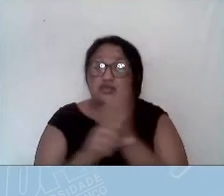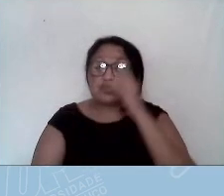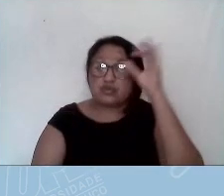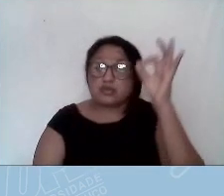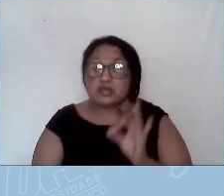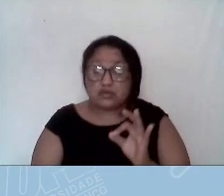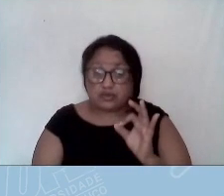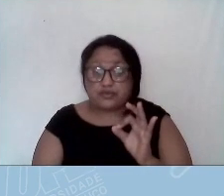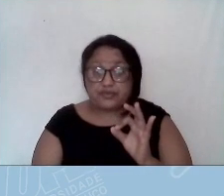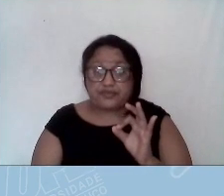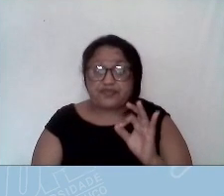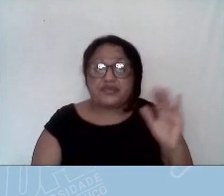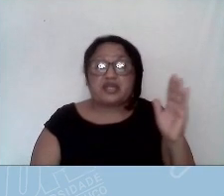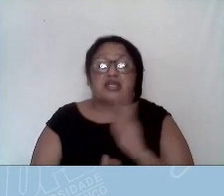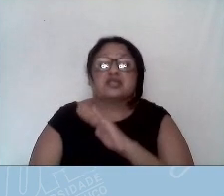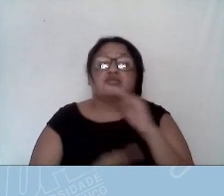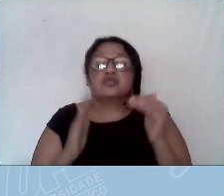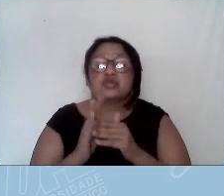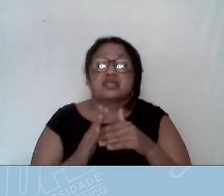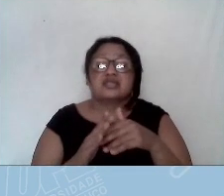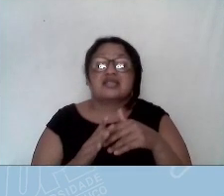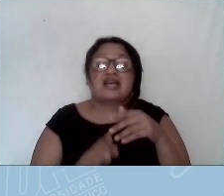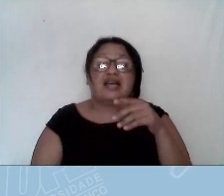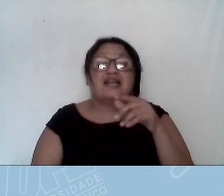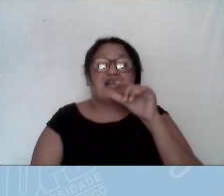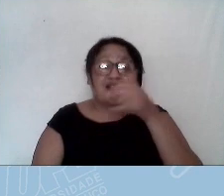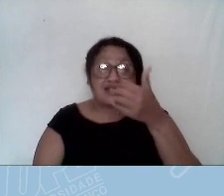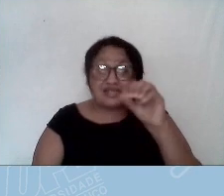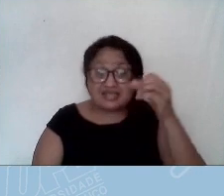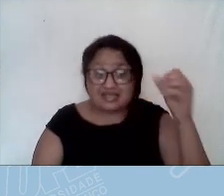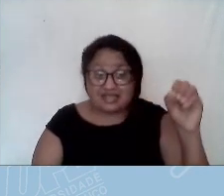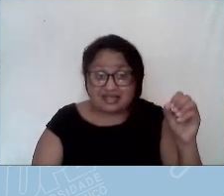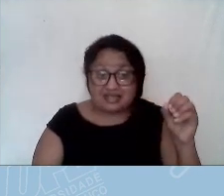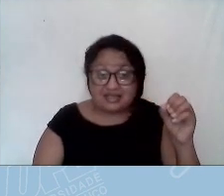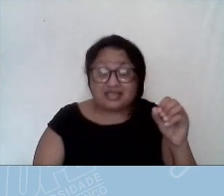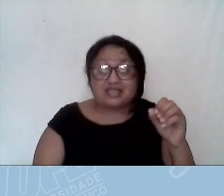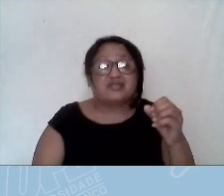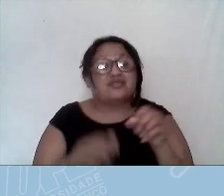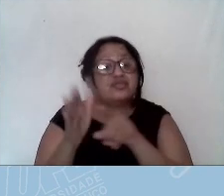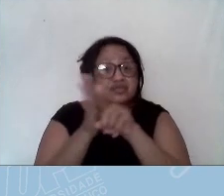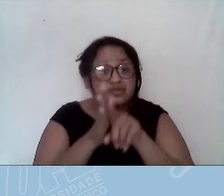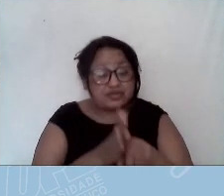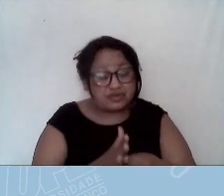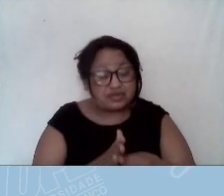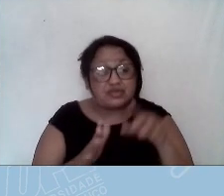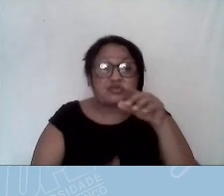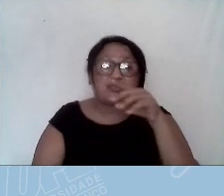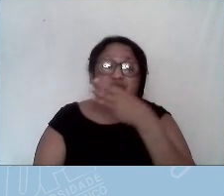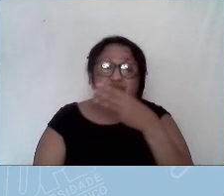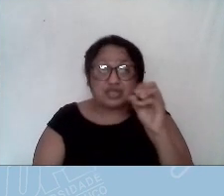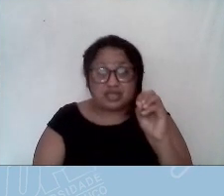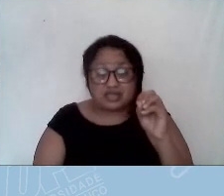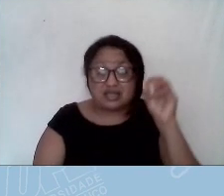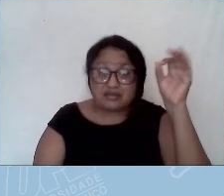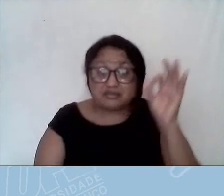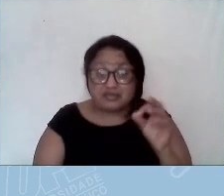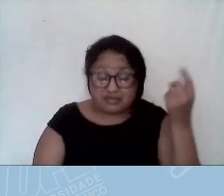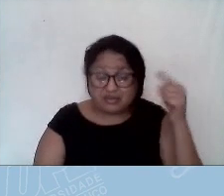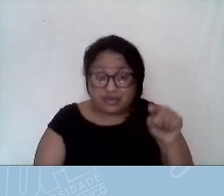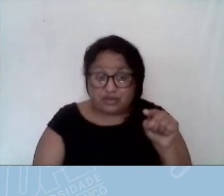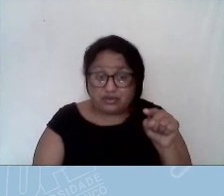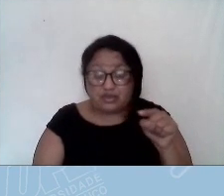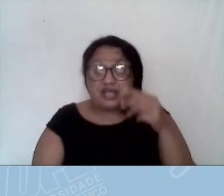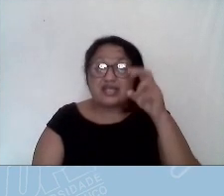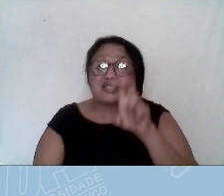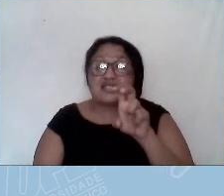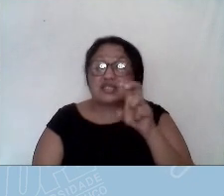todas as 100 mil pessoas foram testadas então dos 30 mil contaminados a gente vai ter 5% de